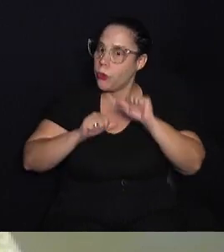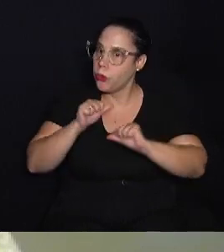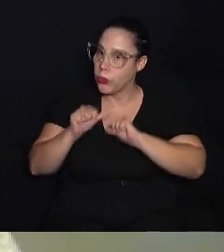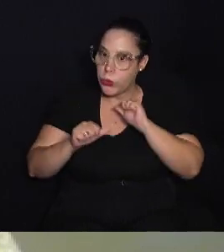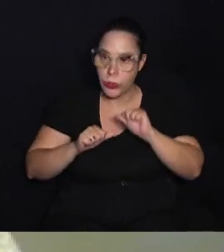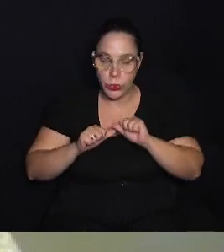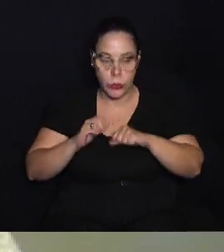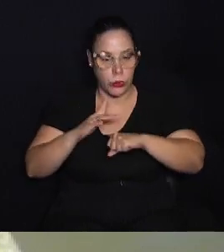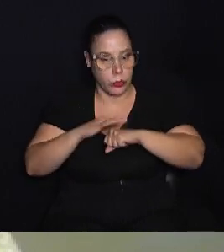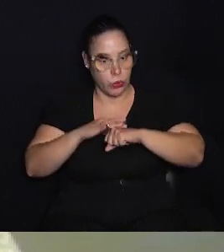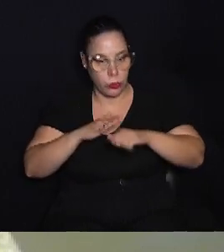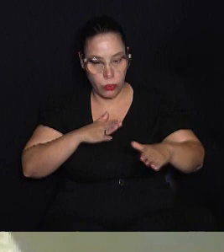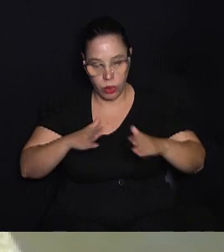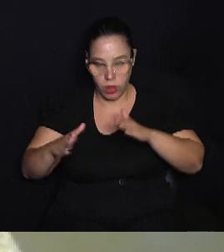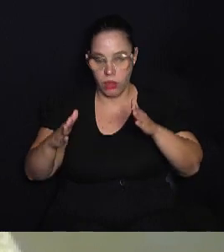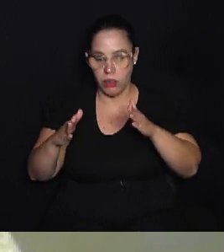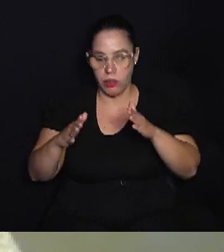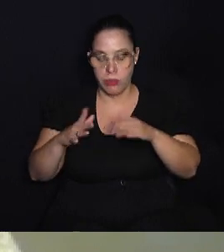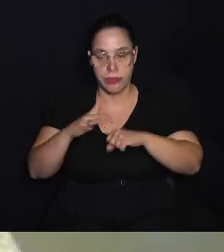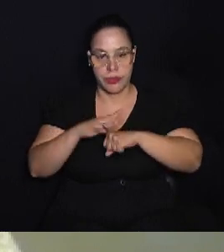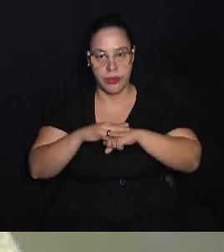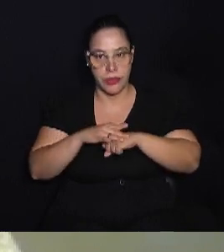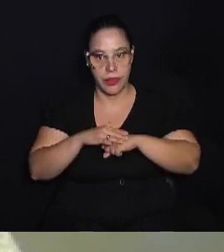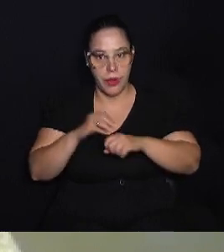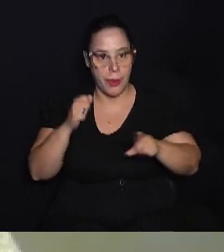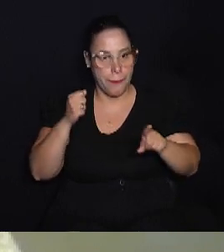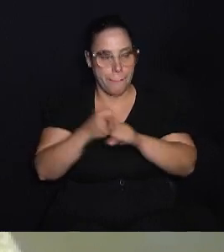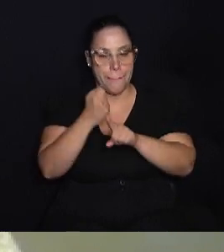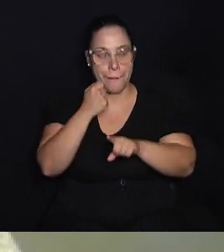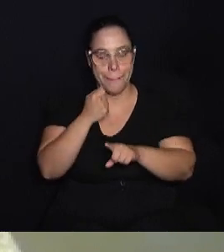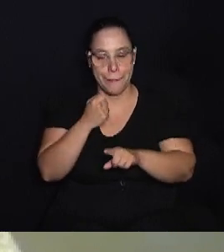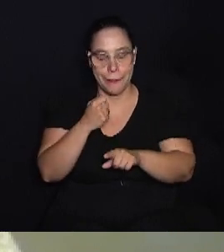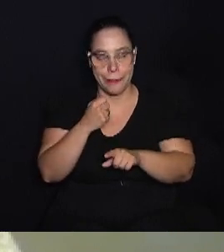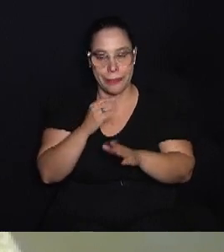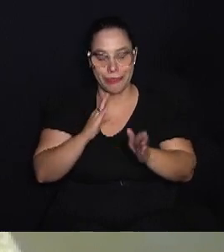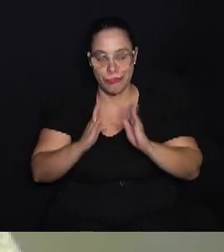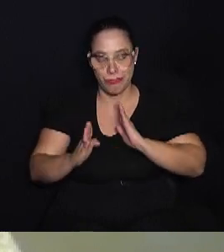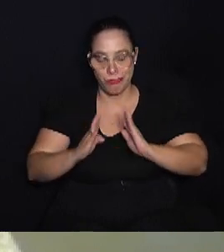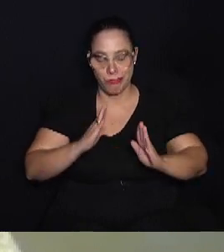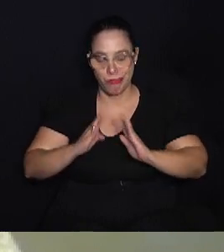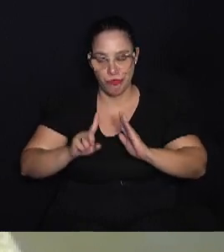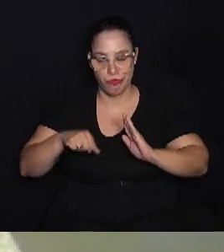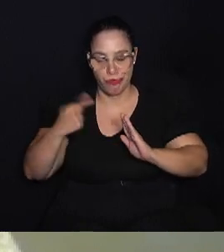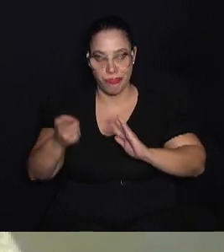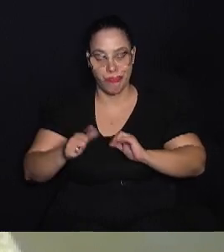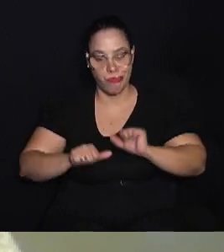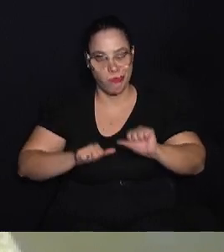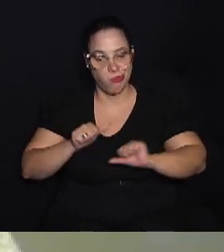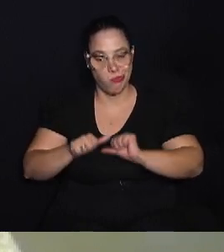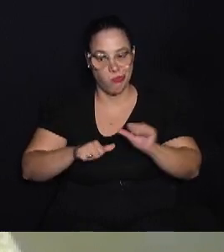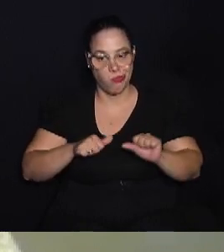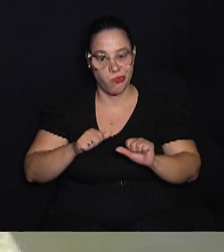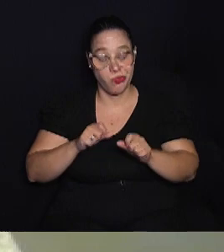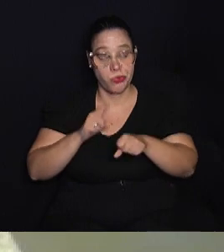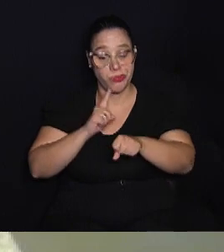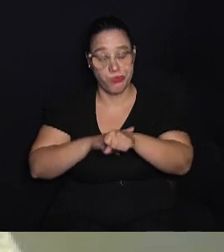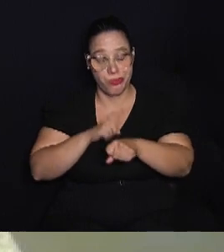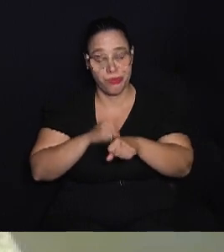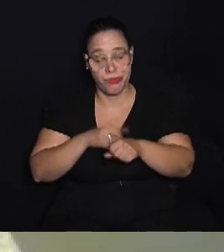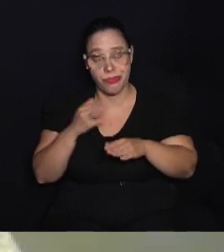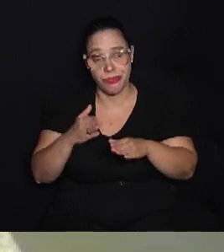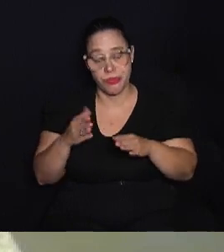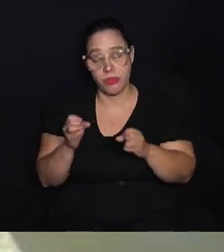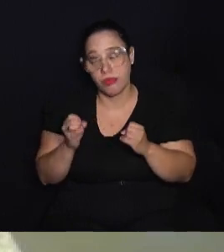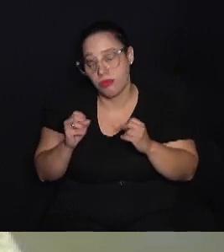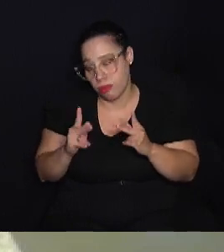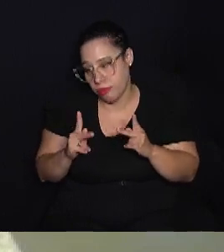da doença. A doença ela é em platôs, ela vai ficar um período num platô, depois ela muda, a gente não tem como identificar o tempo,